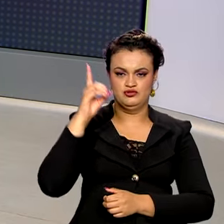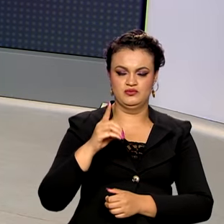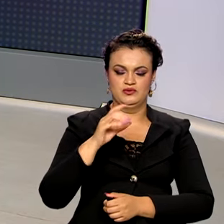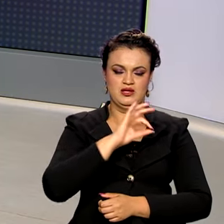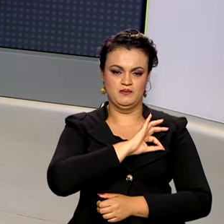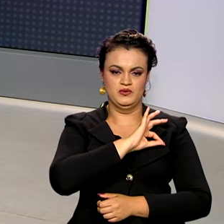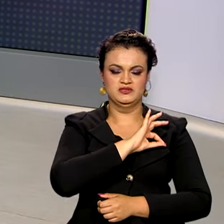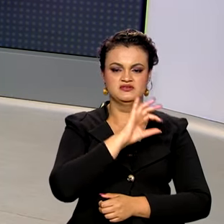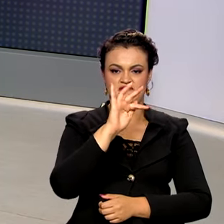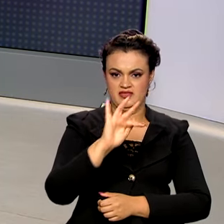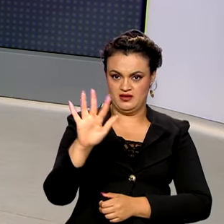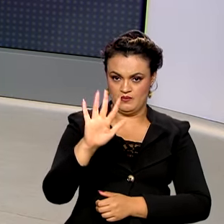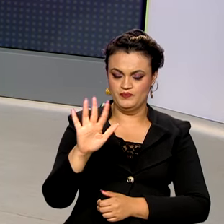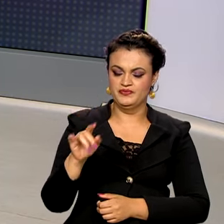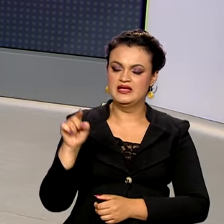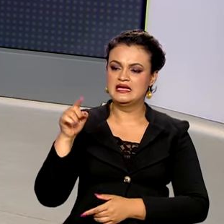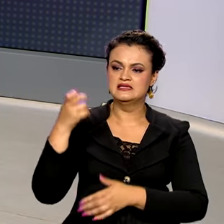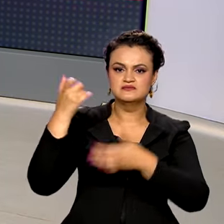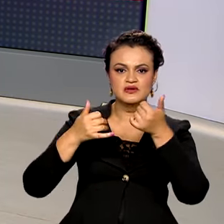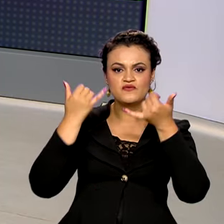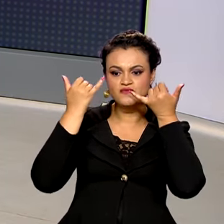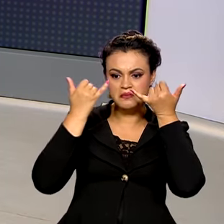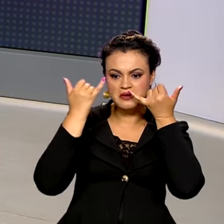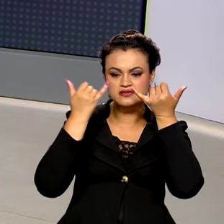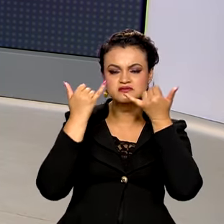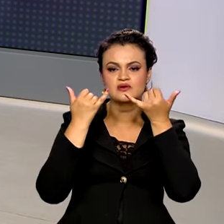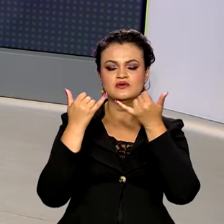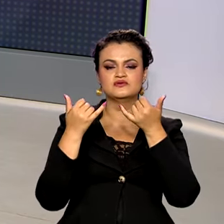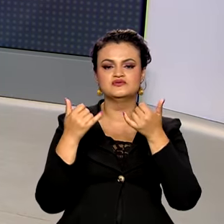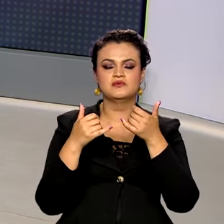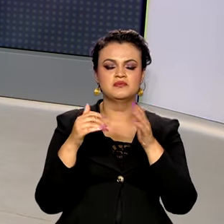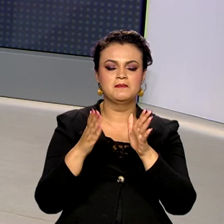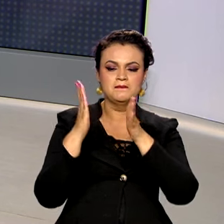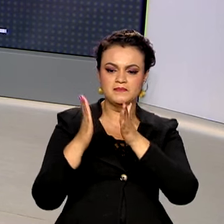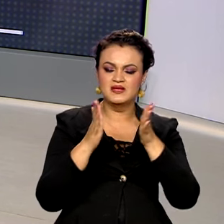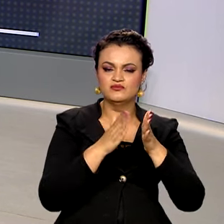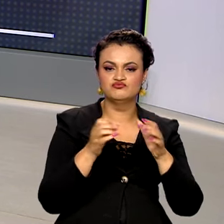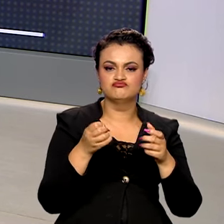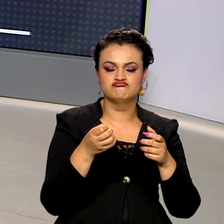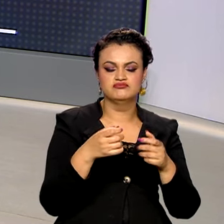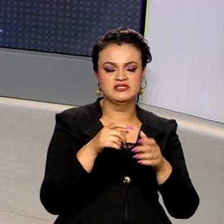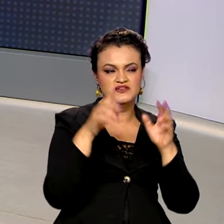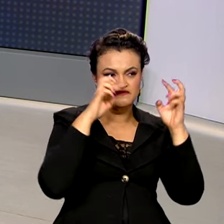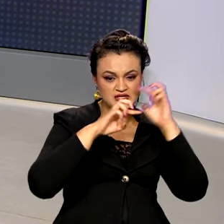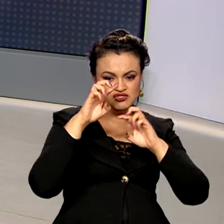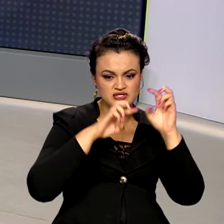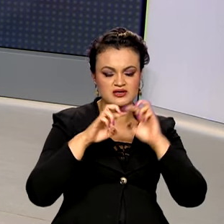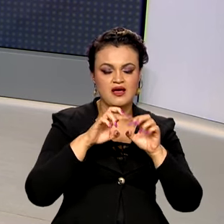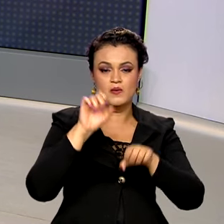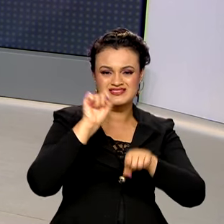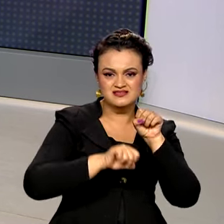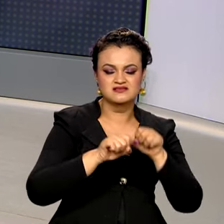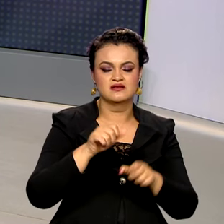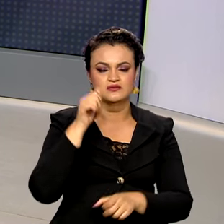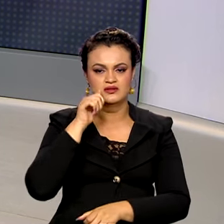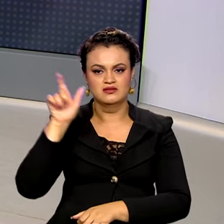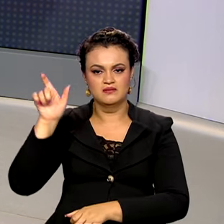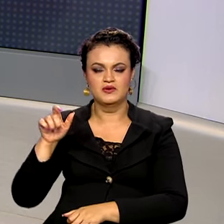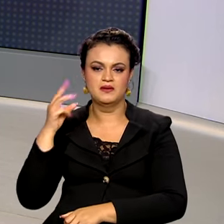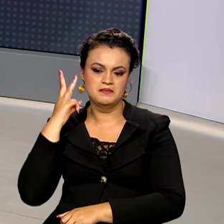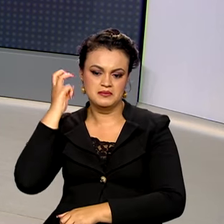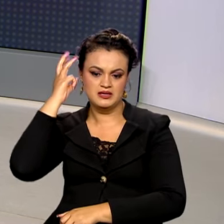Andrei Rodrigues. Eles deram detalhes sobre novas fases do inquérito que investiga a morte da